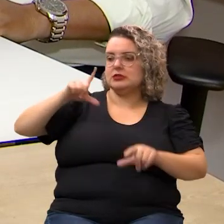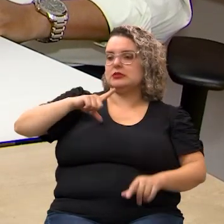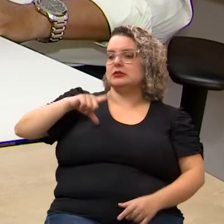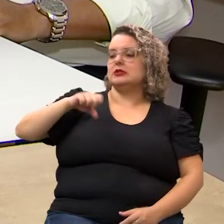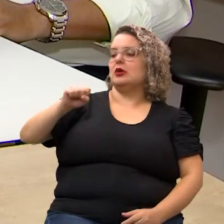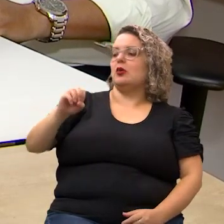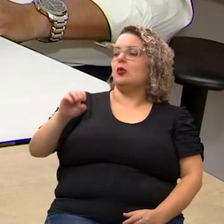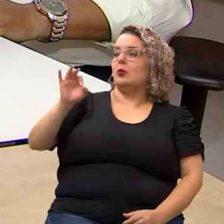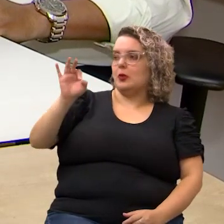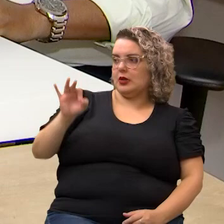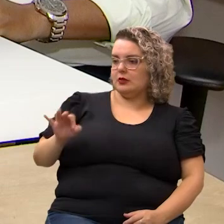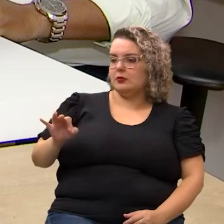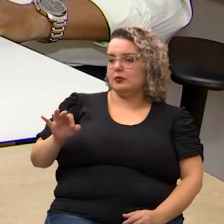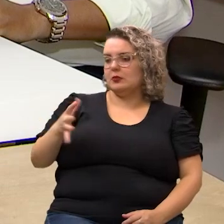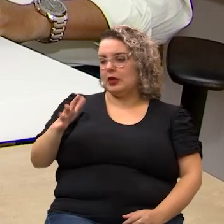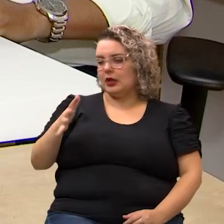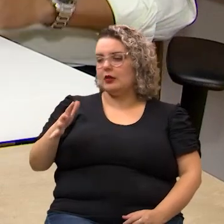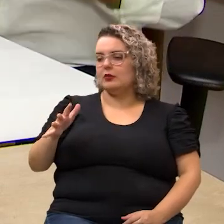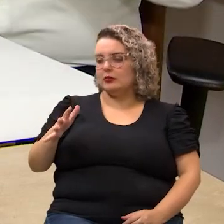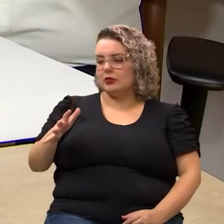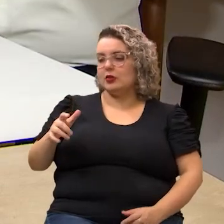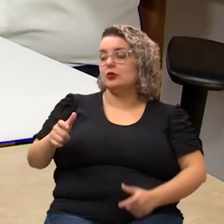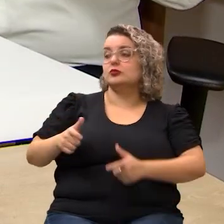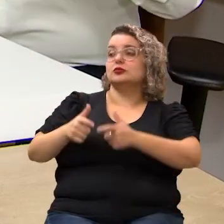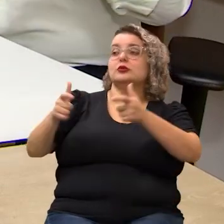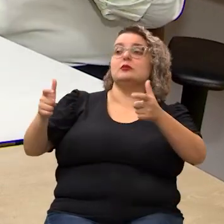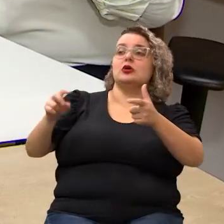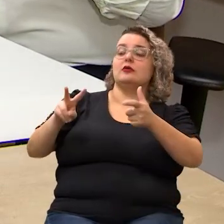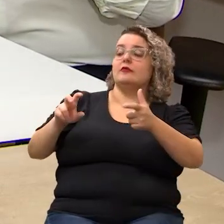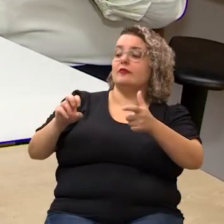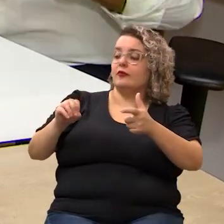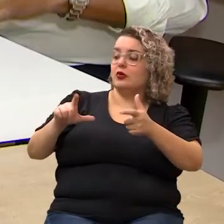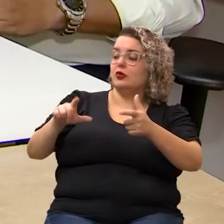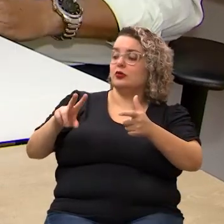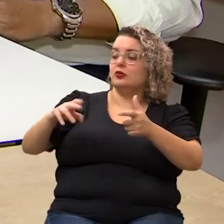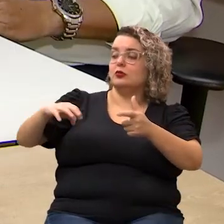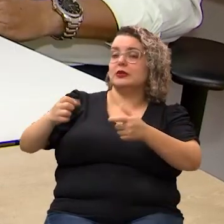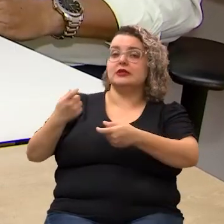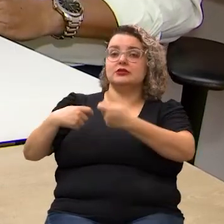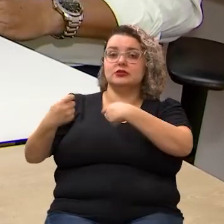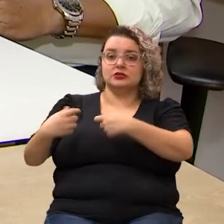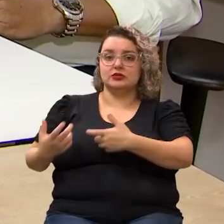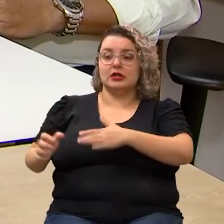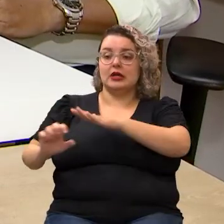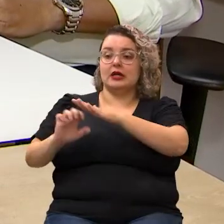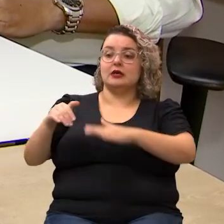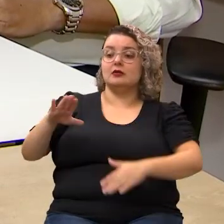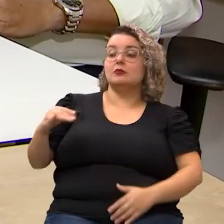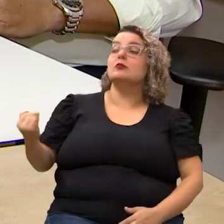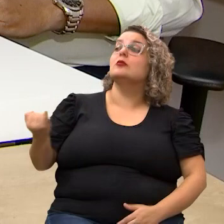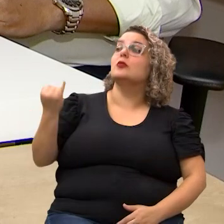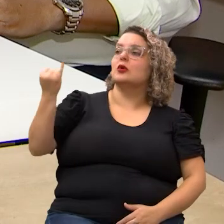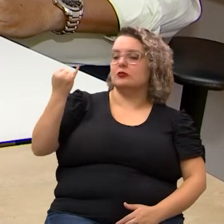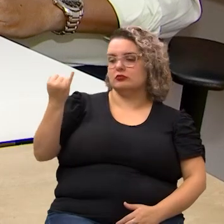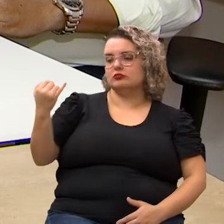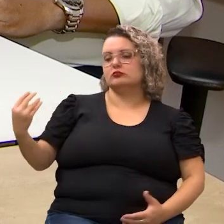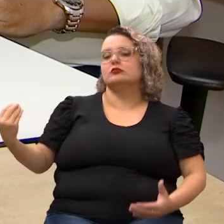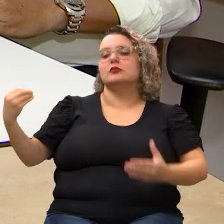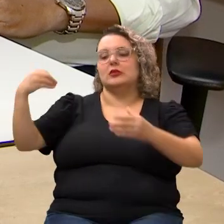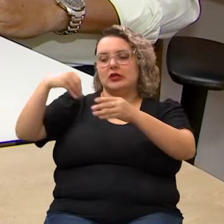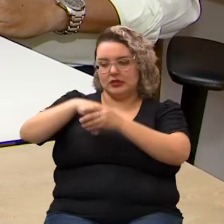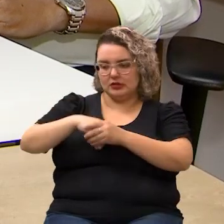as 80%, em torno de 80% do maior volume de negociação? Então quer dizer que as empresas mais importantes